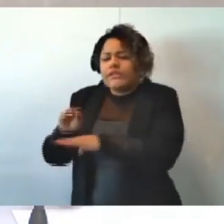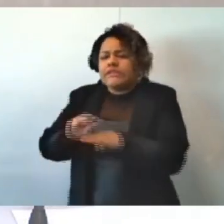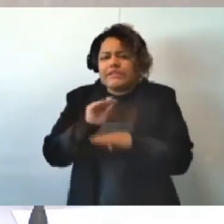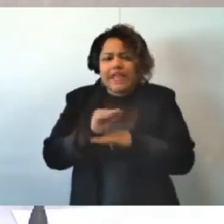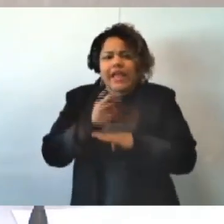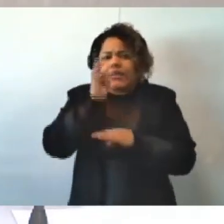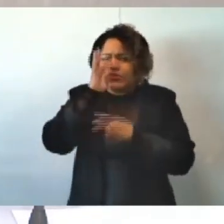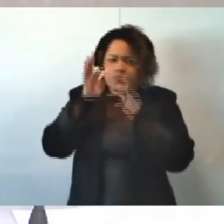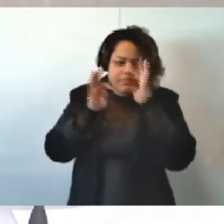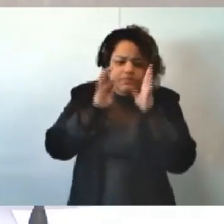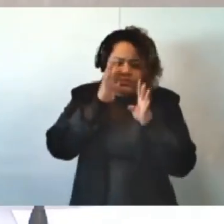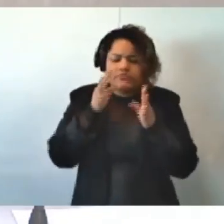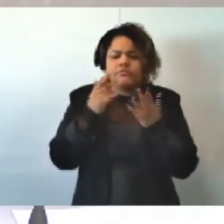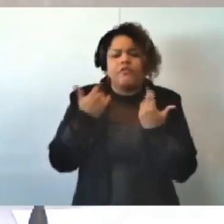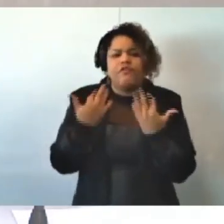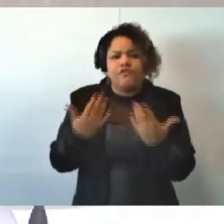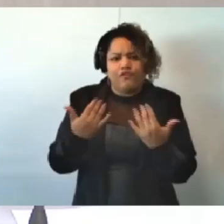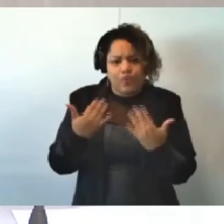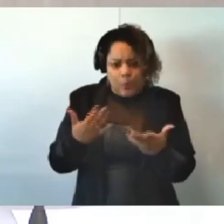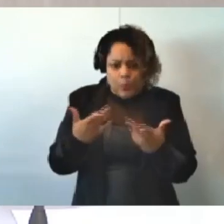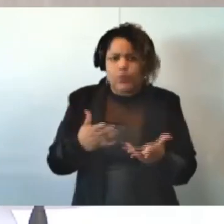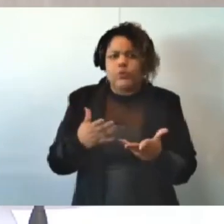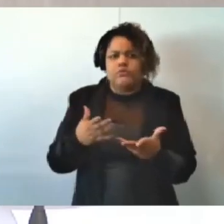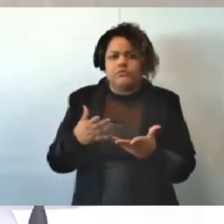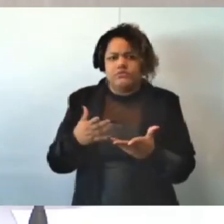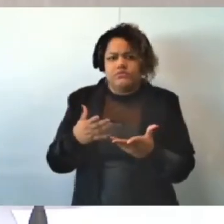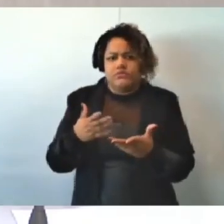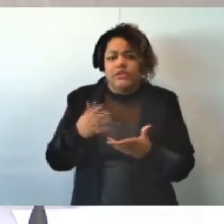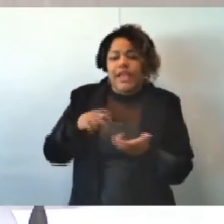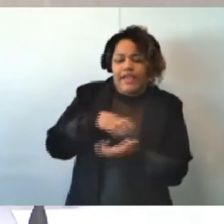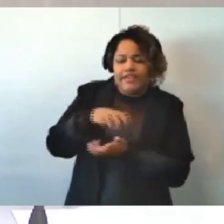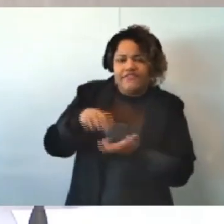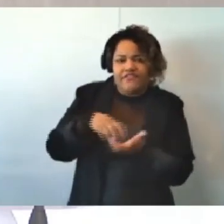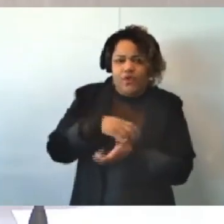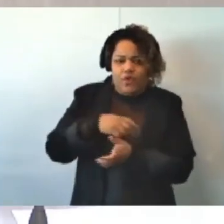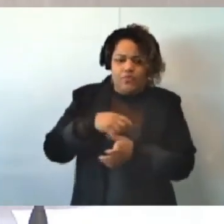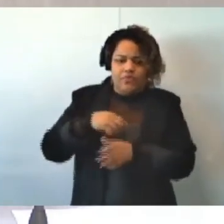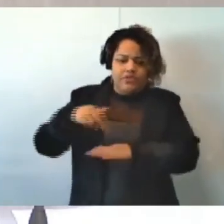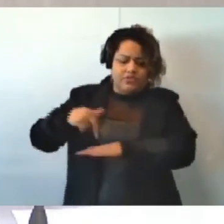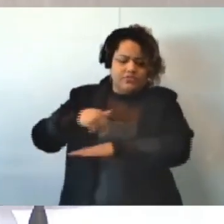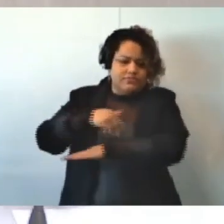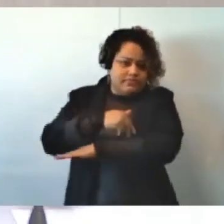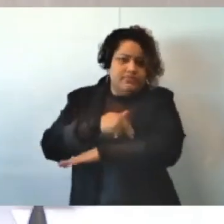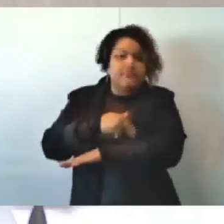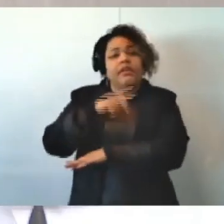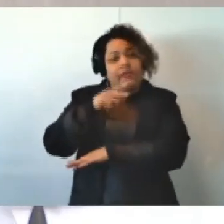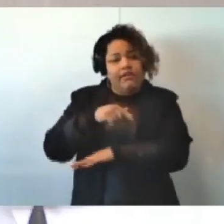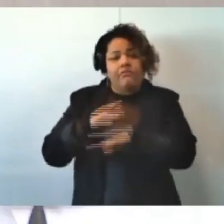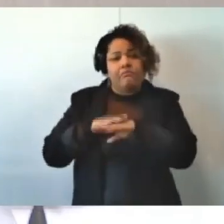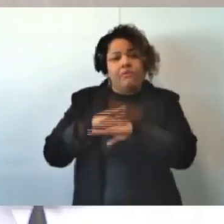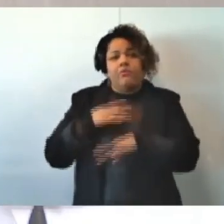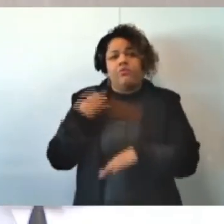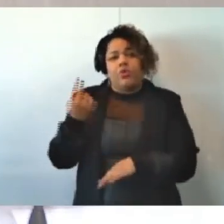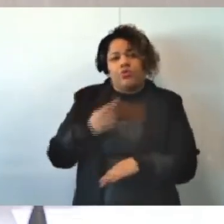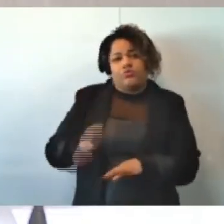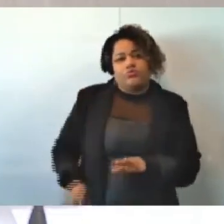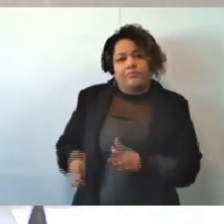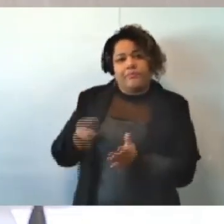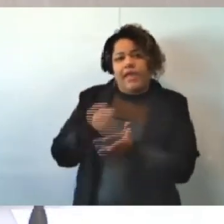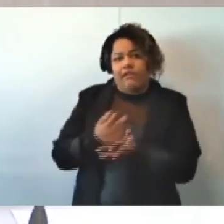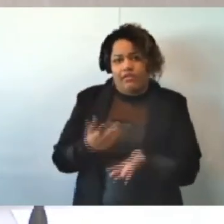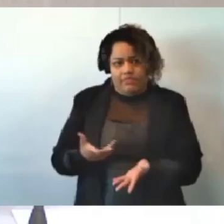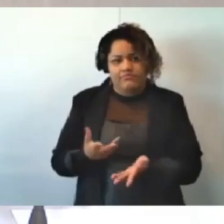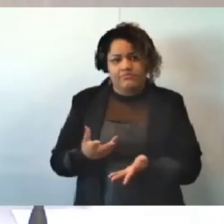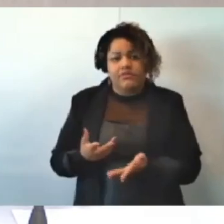dos canteiros, somos os moradores que bancam a Francisco Sales. as outras ruas importantes, como Chateaubriand, como a